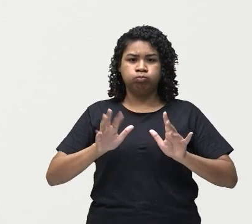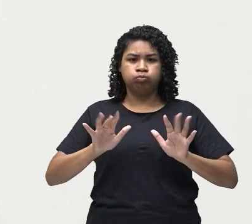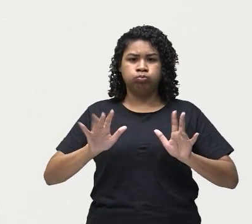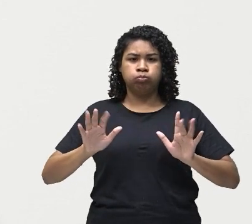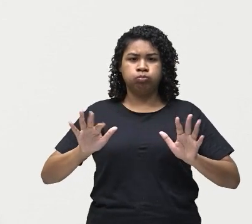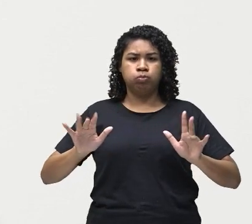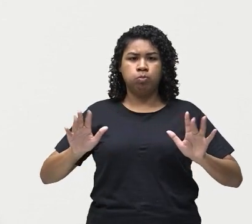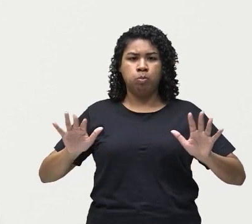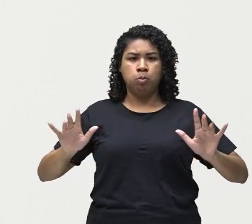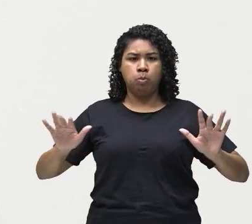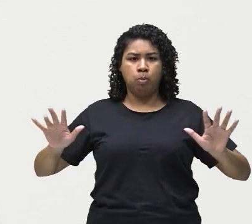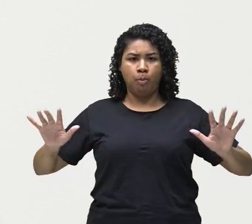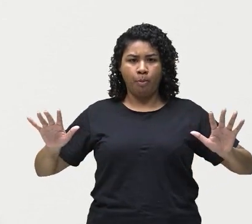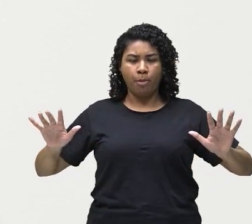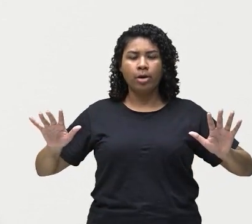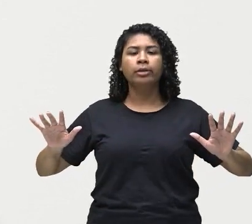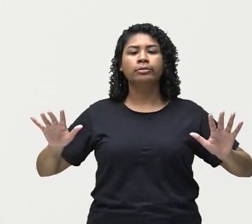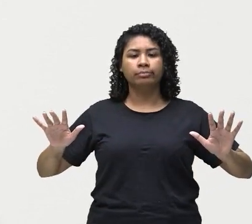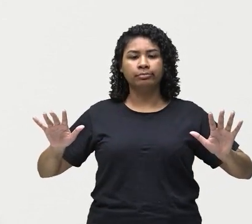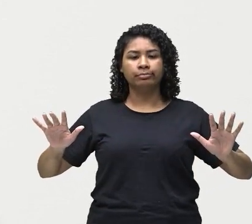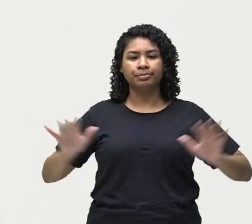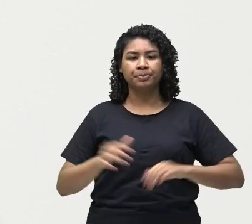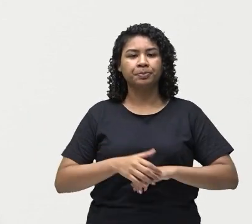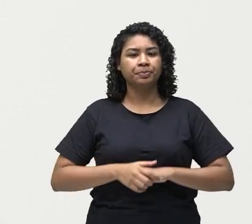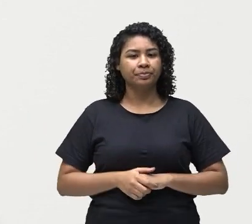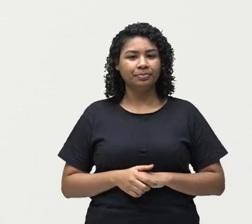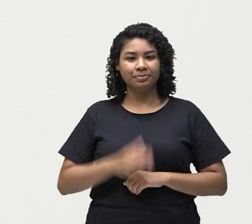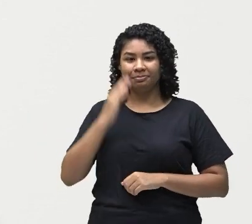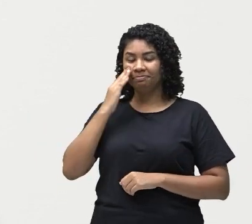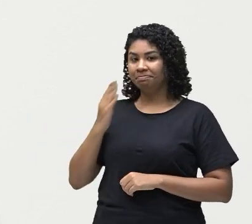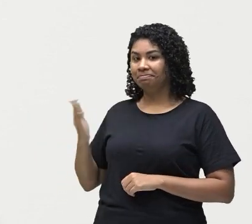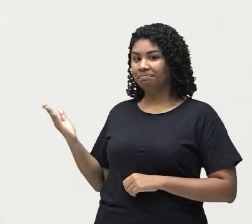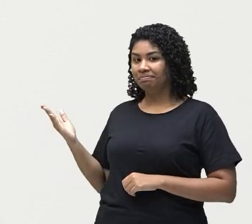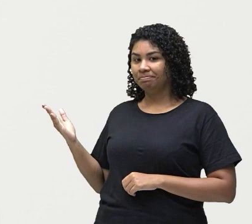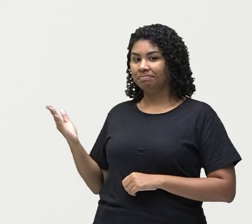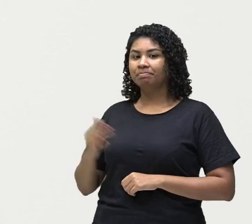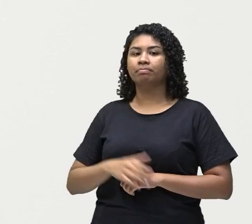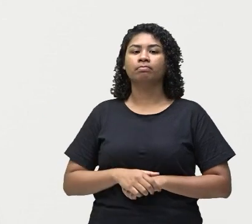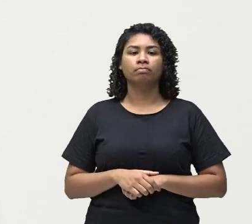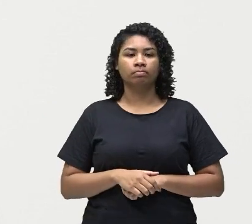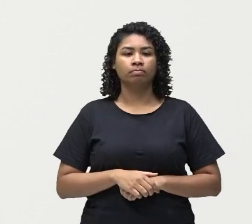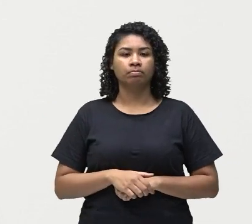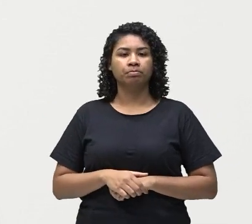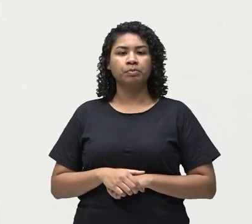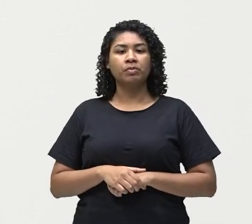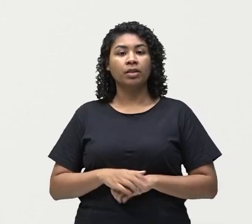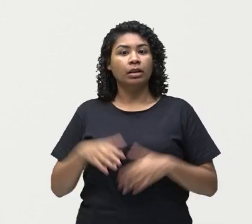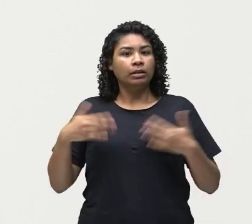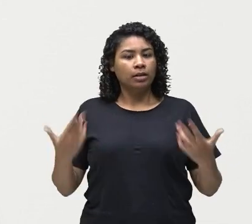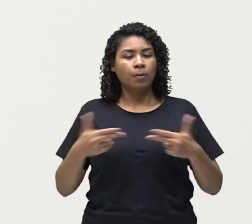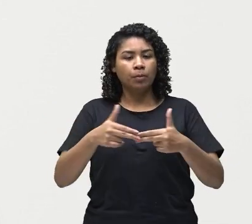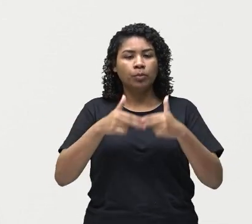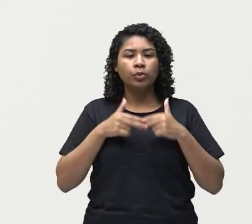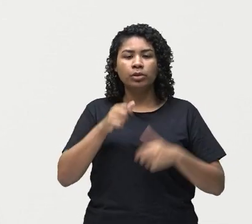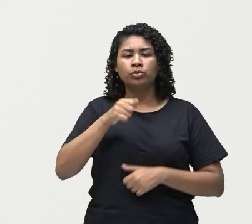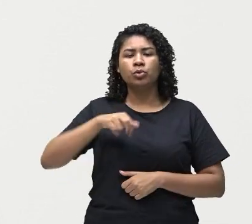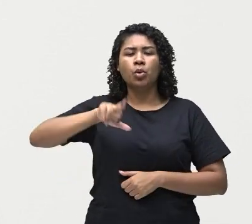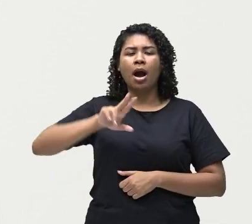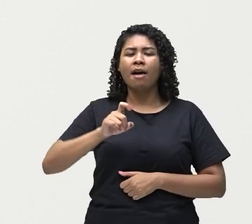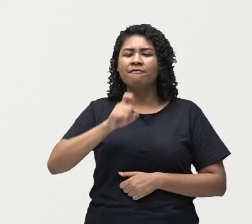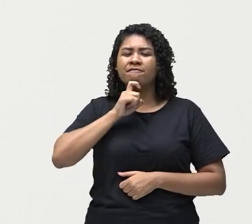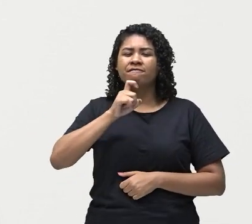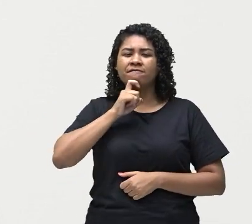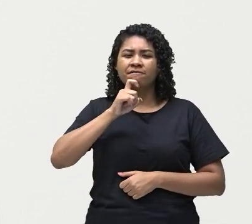torna-se menos denso que o ar frio que está na parte superior dessa forma o ar frio desce